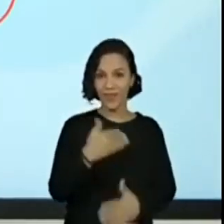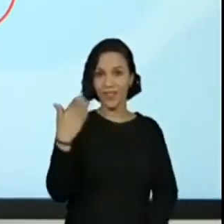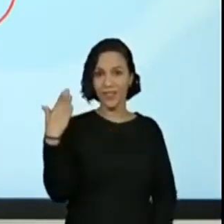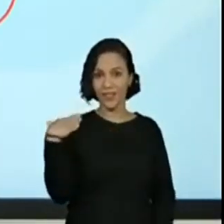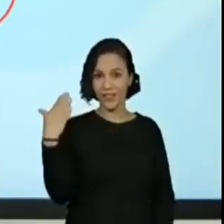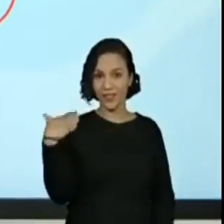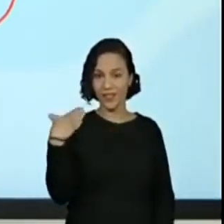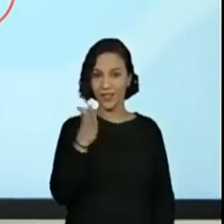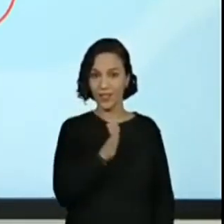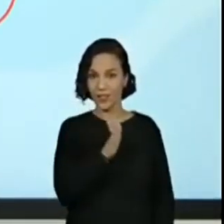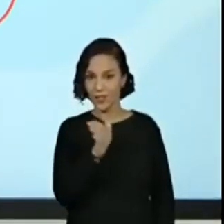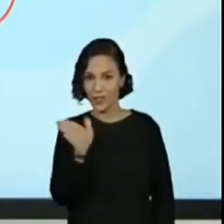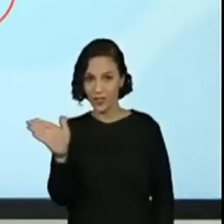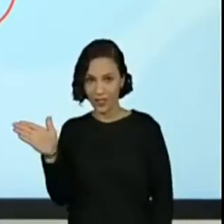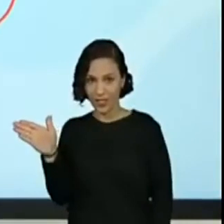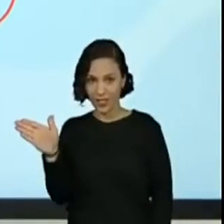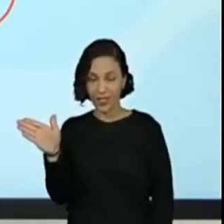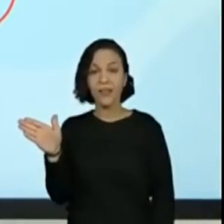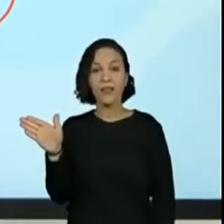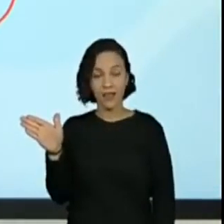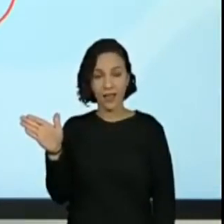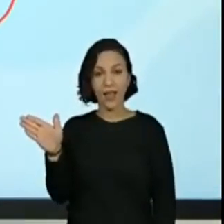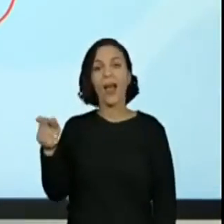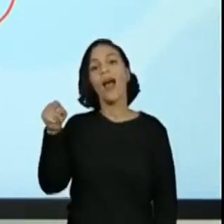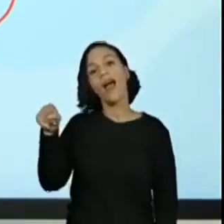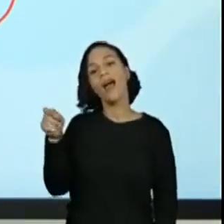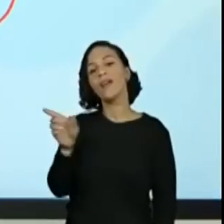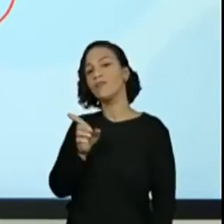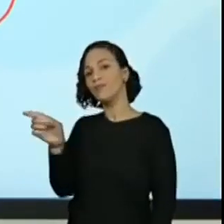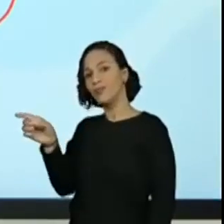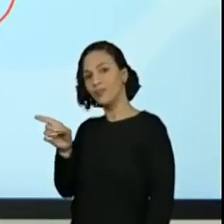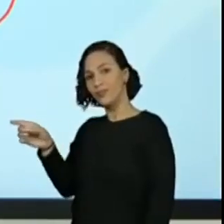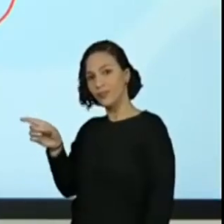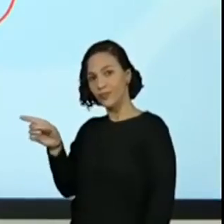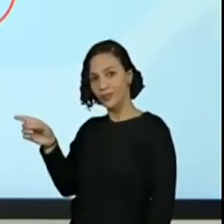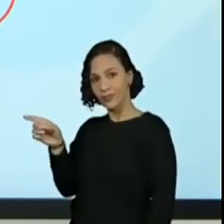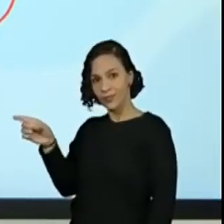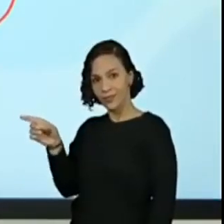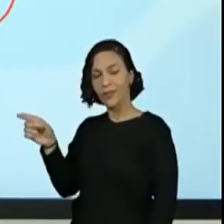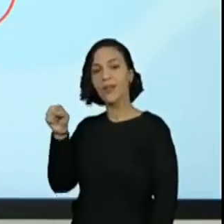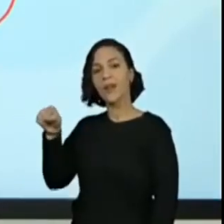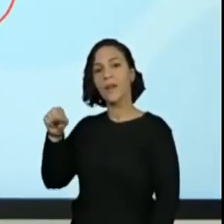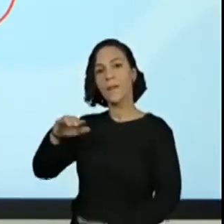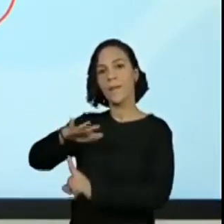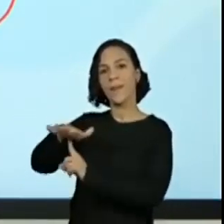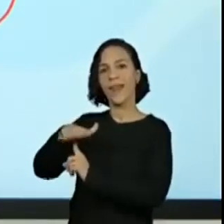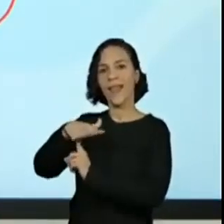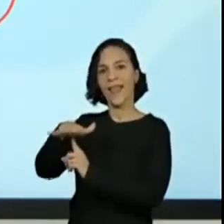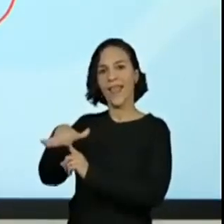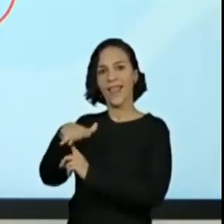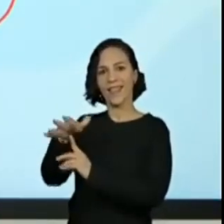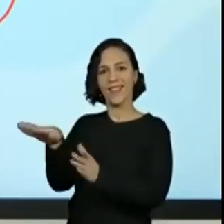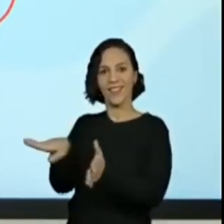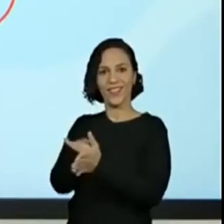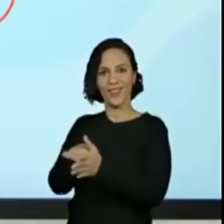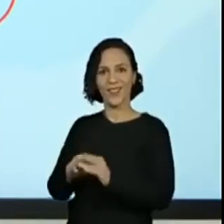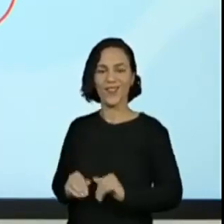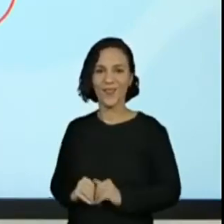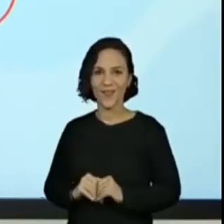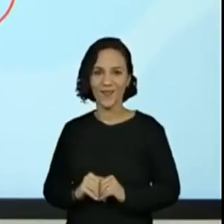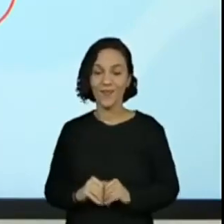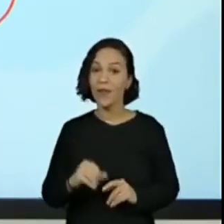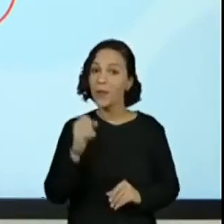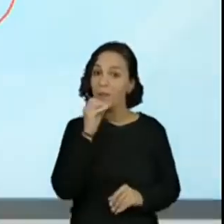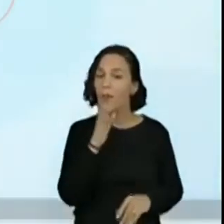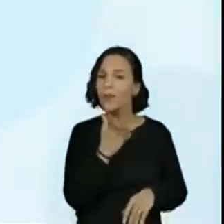direita e vamos estar aonde? Na praça, na finalmente. Praça, finalmente. Olha que legal treinar